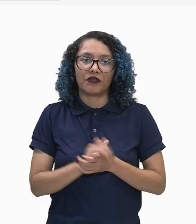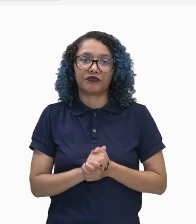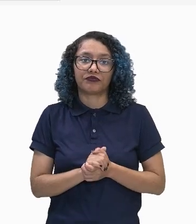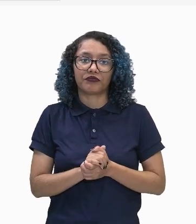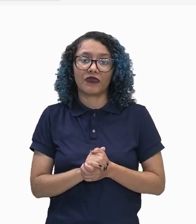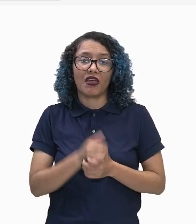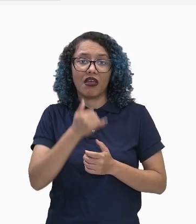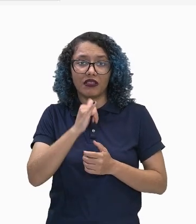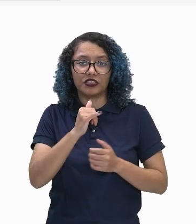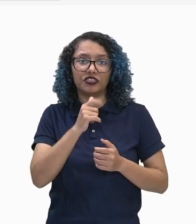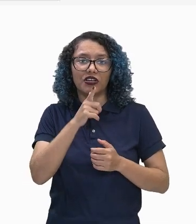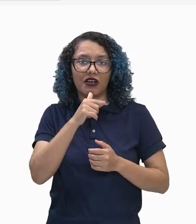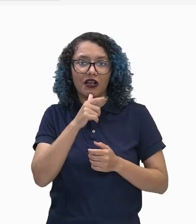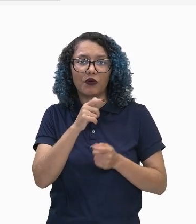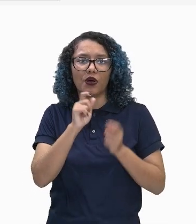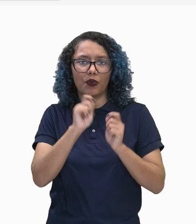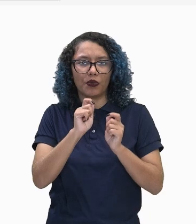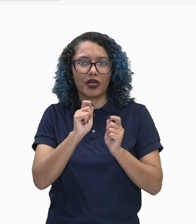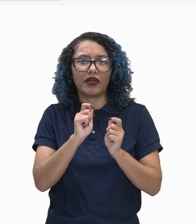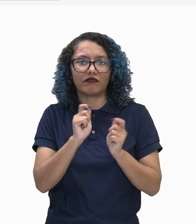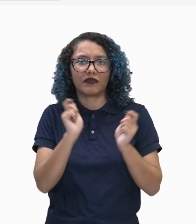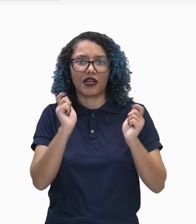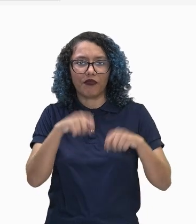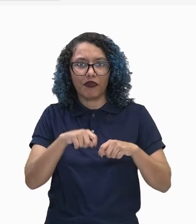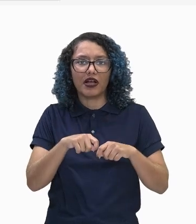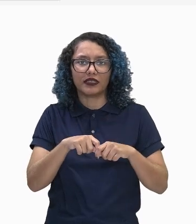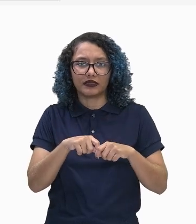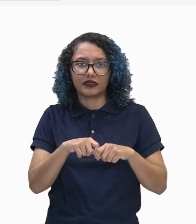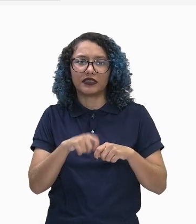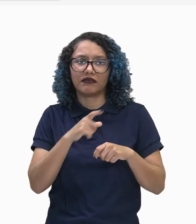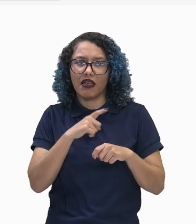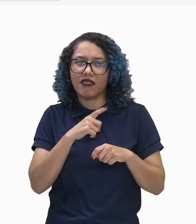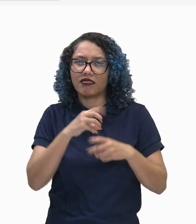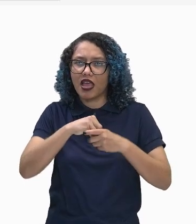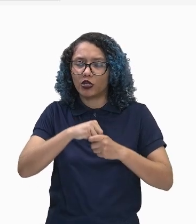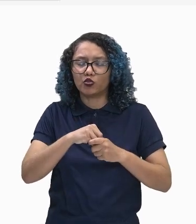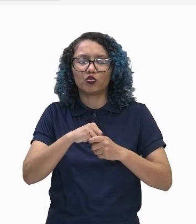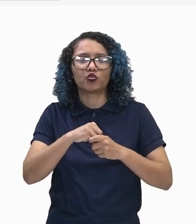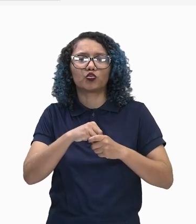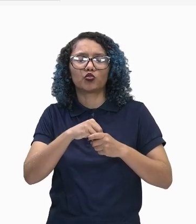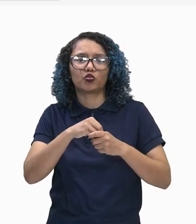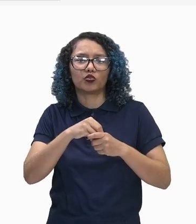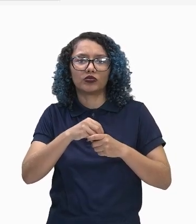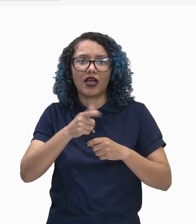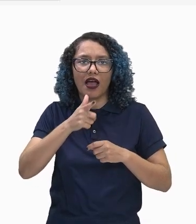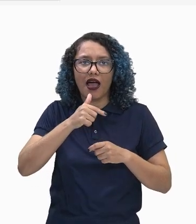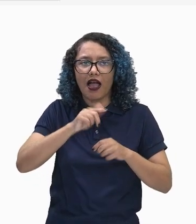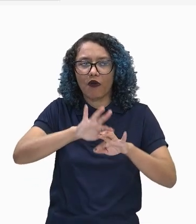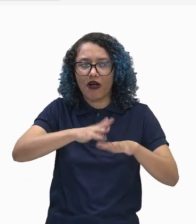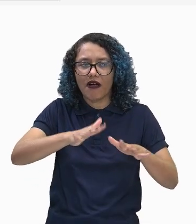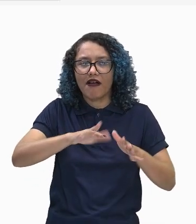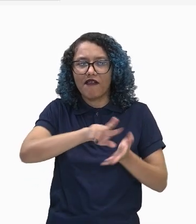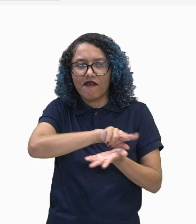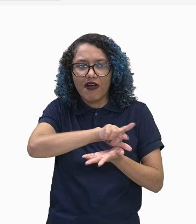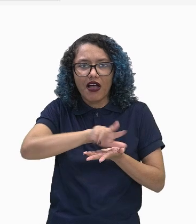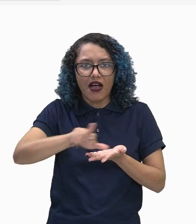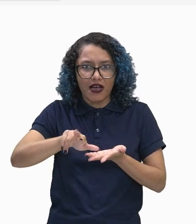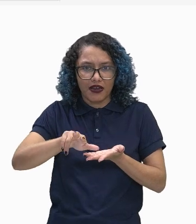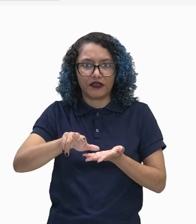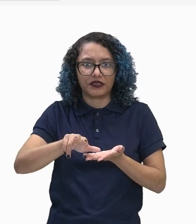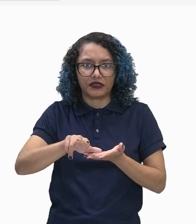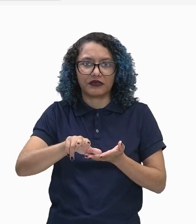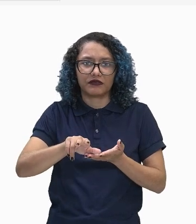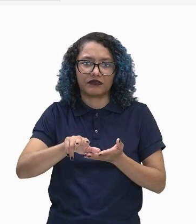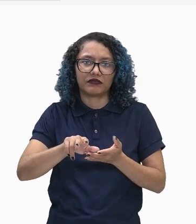potencial gravitacional contida nas massas de água que apresentem, né, uma altura